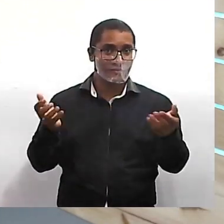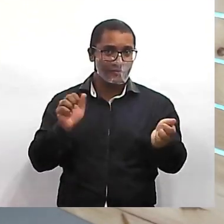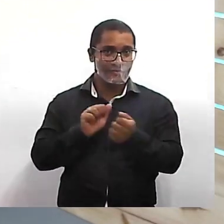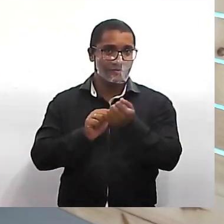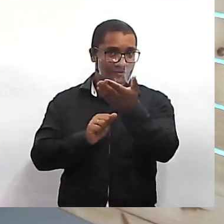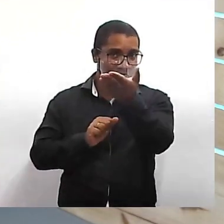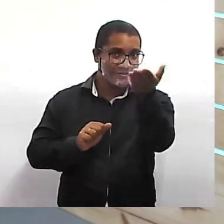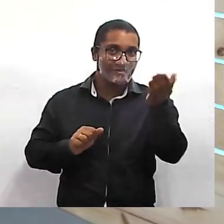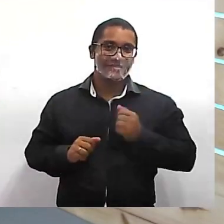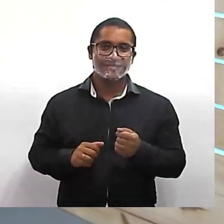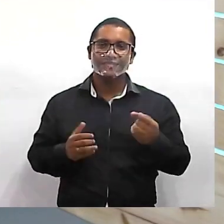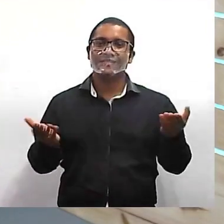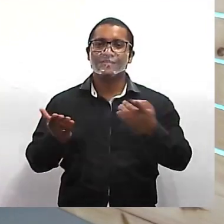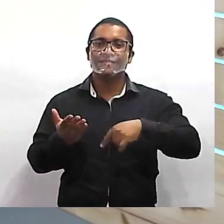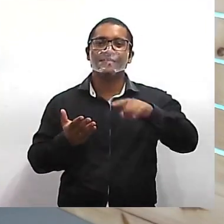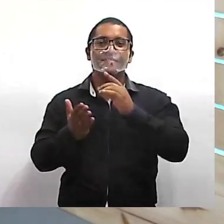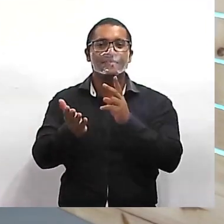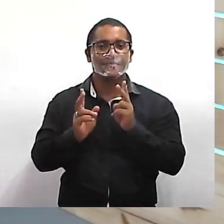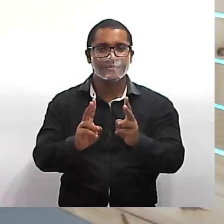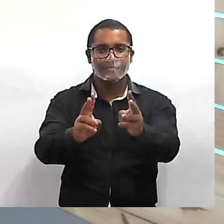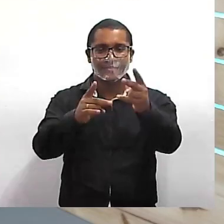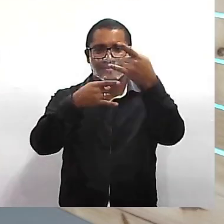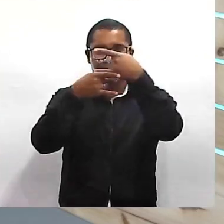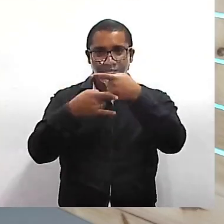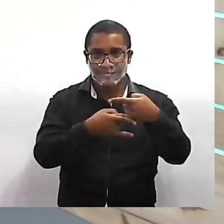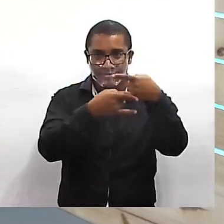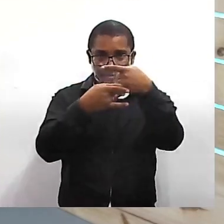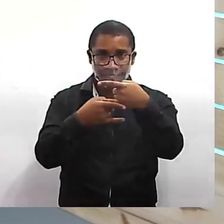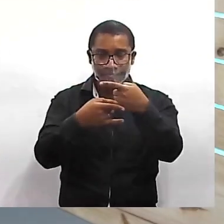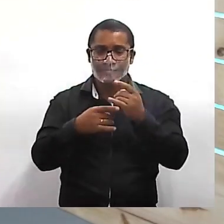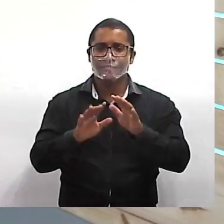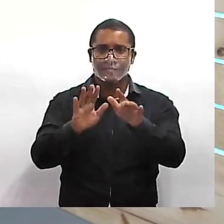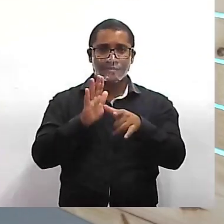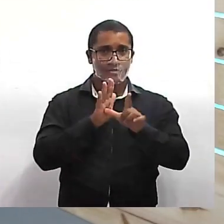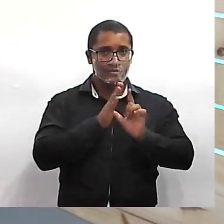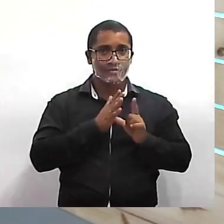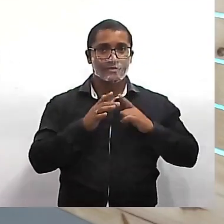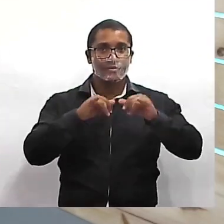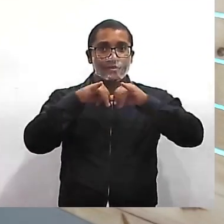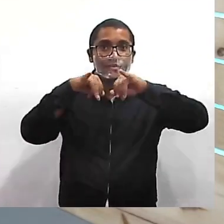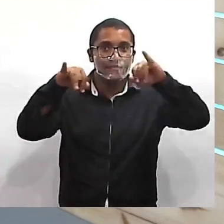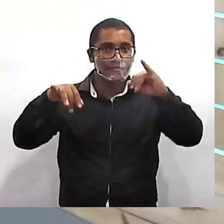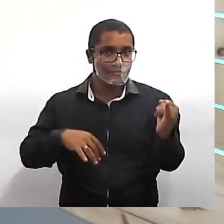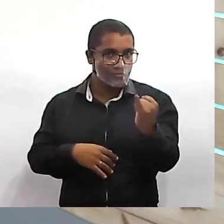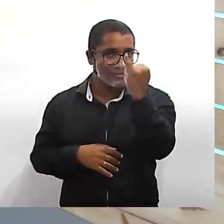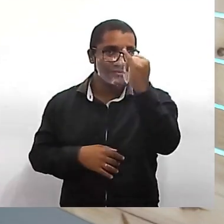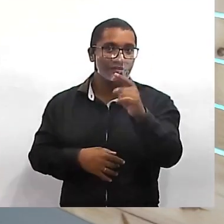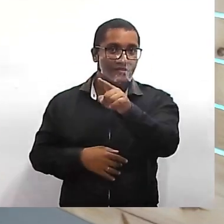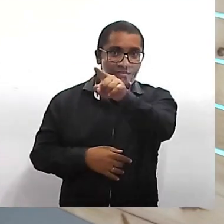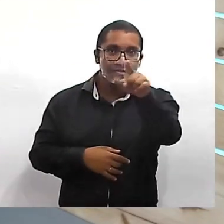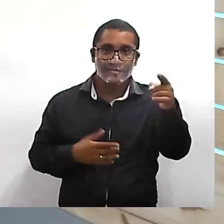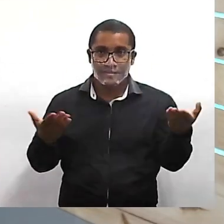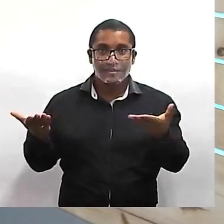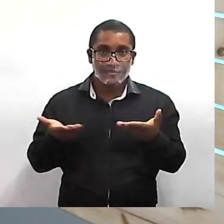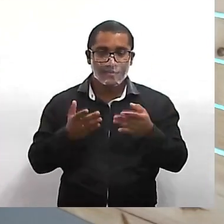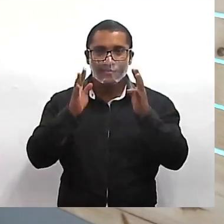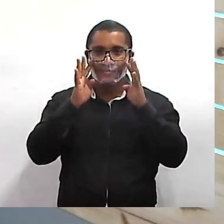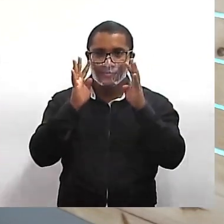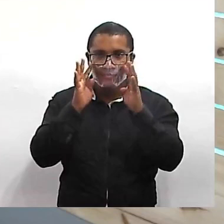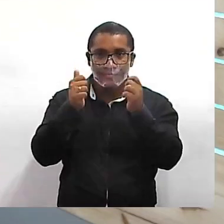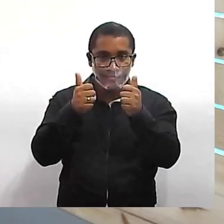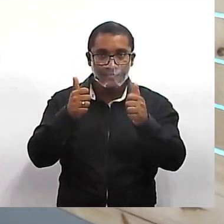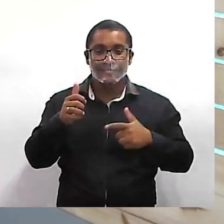aí para a gente continuar a nossa live. Antes da gente continuar, tem um aviso bem importantinho para você que está participando, tá bom?